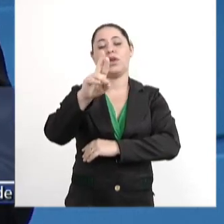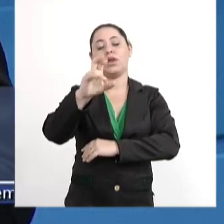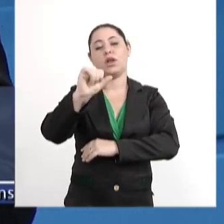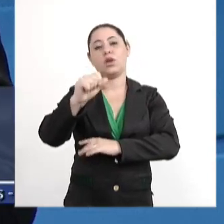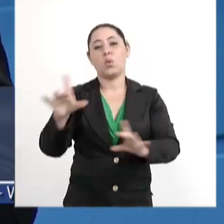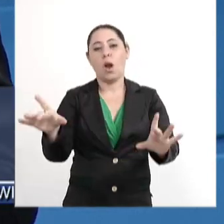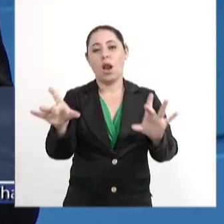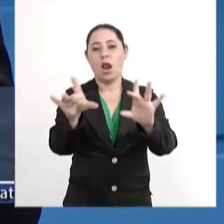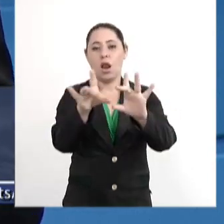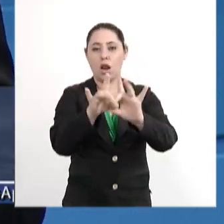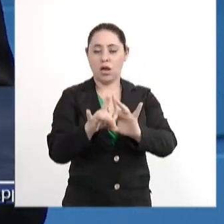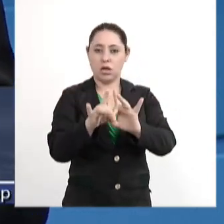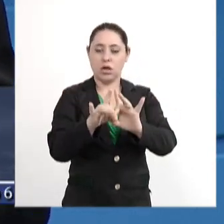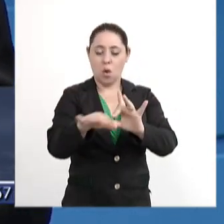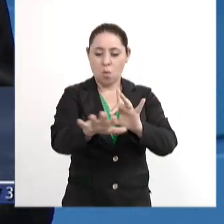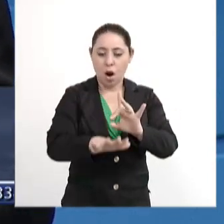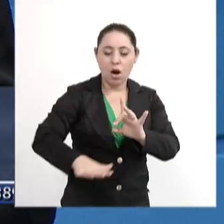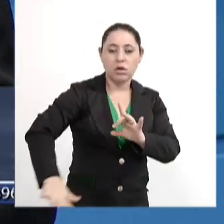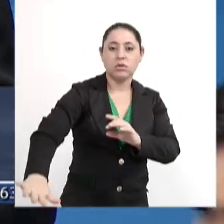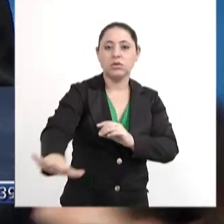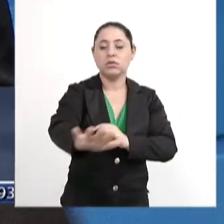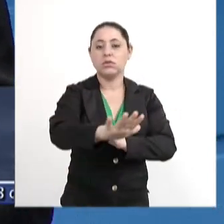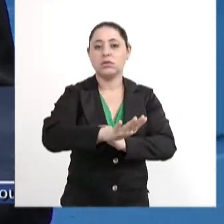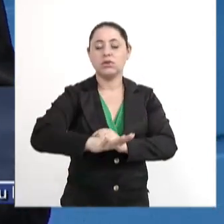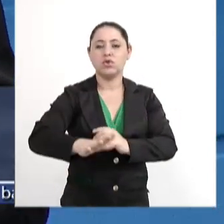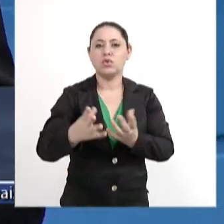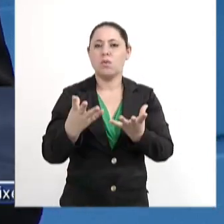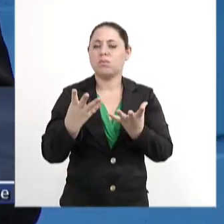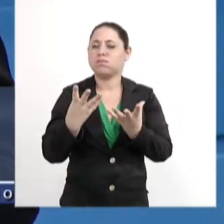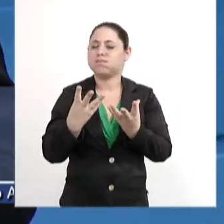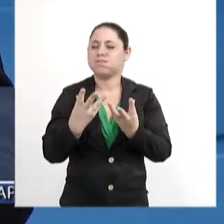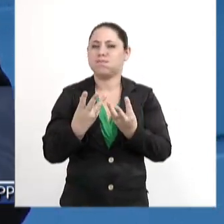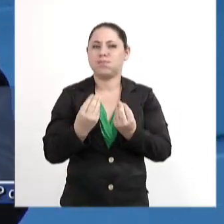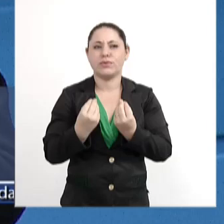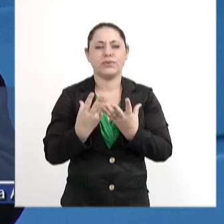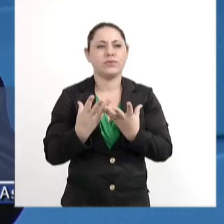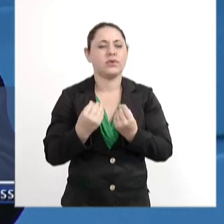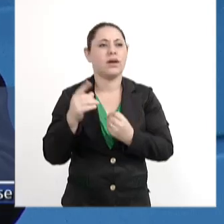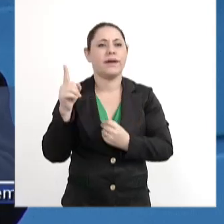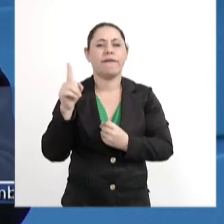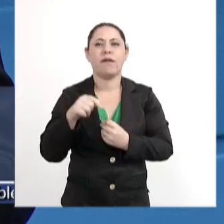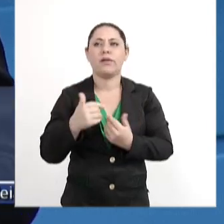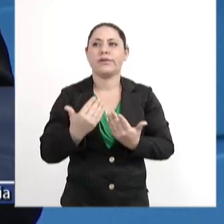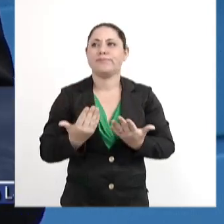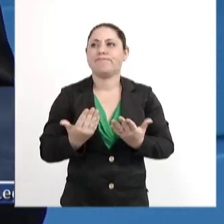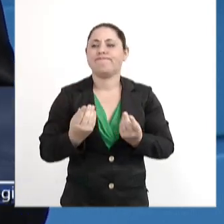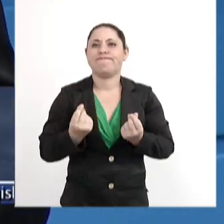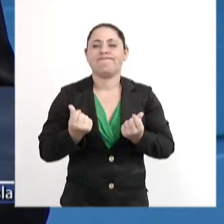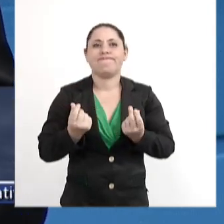liga uma área de muita